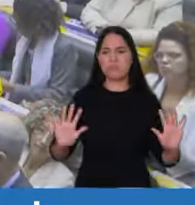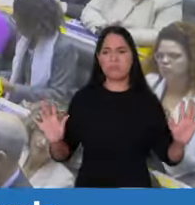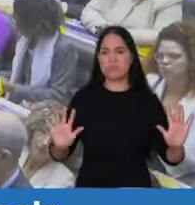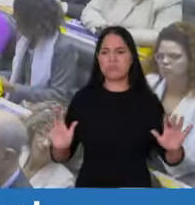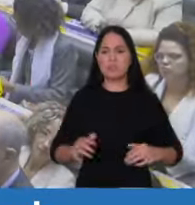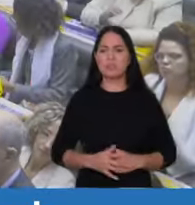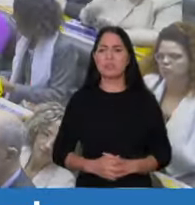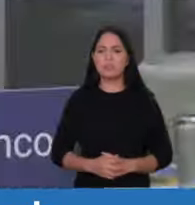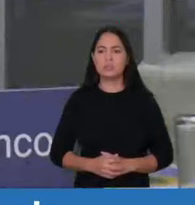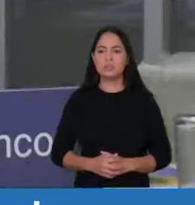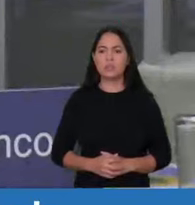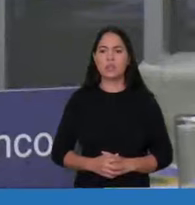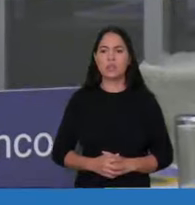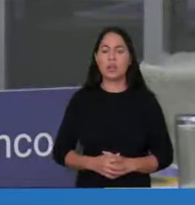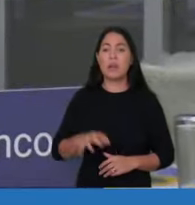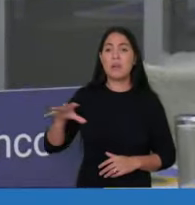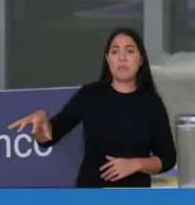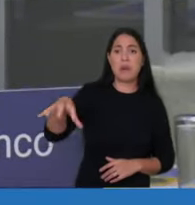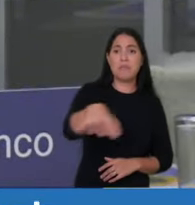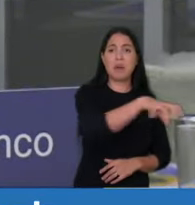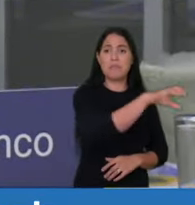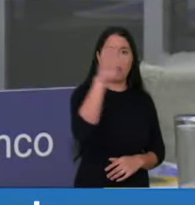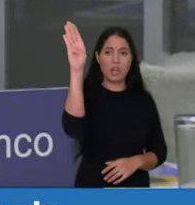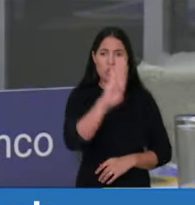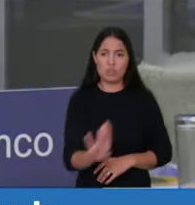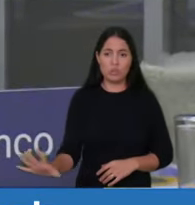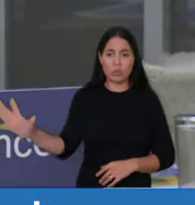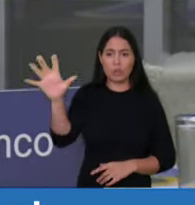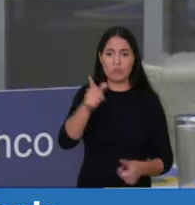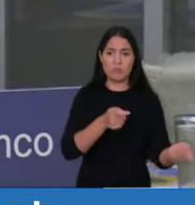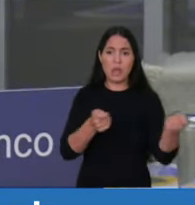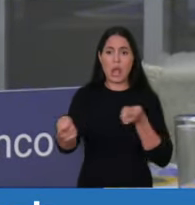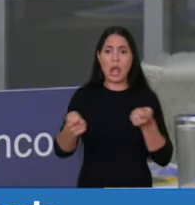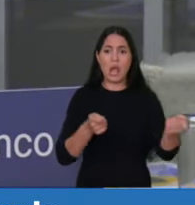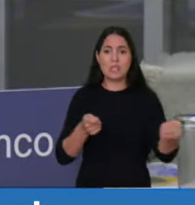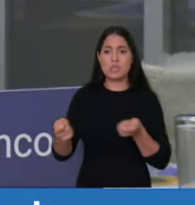Retomar o controle dos territórios no Brasil significa o Brasil